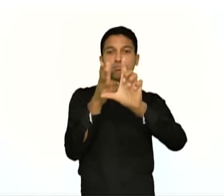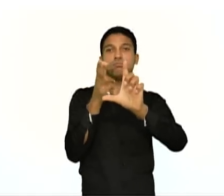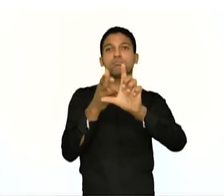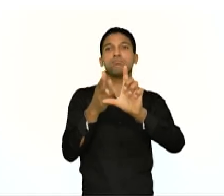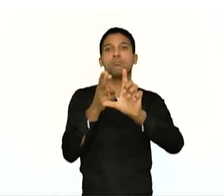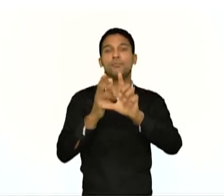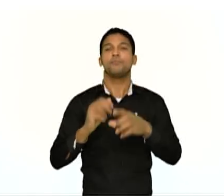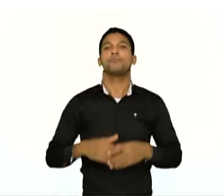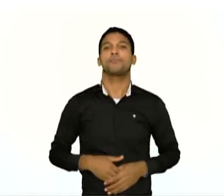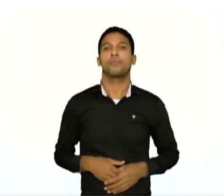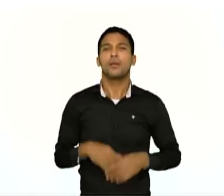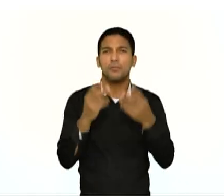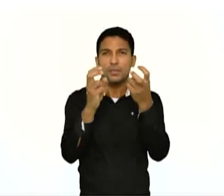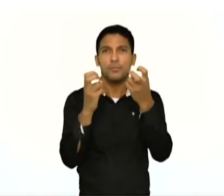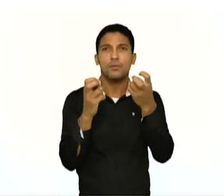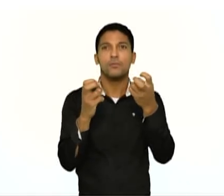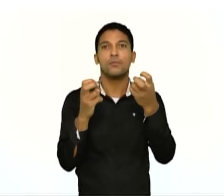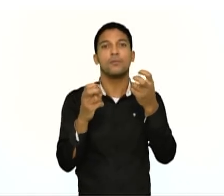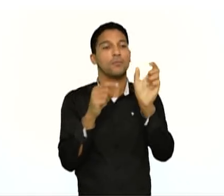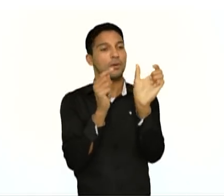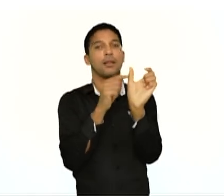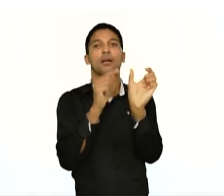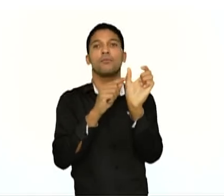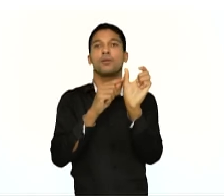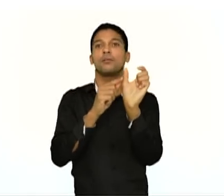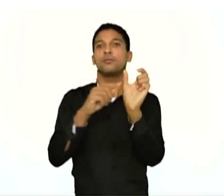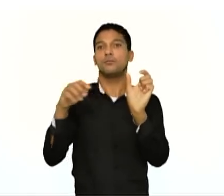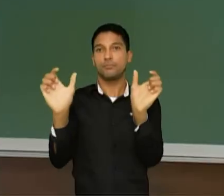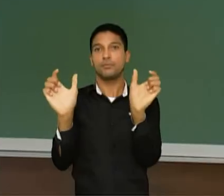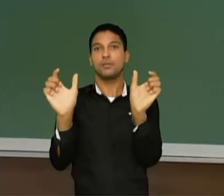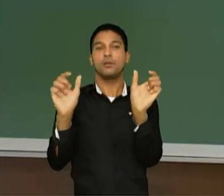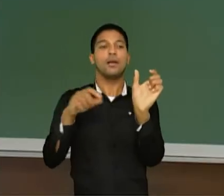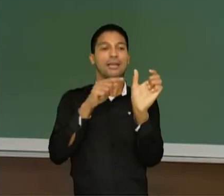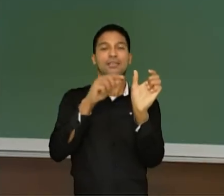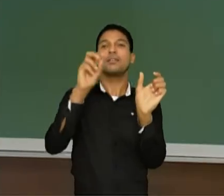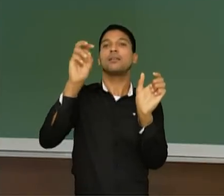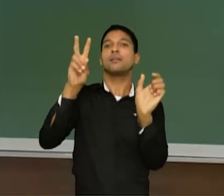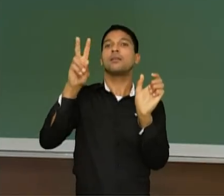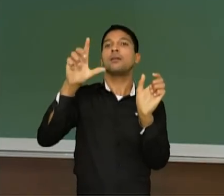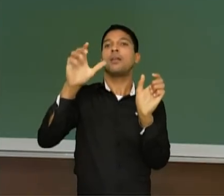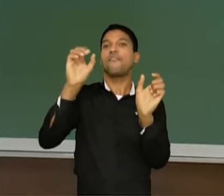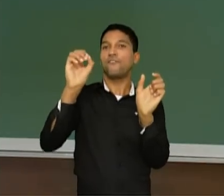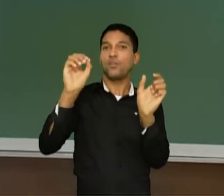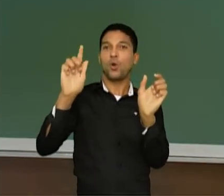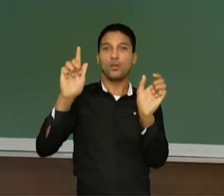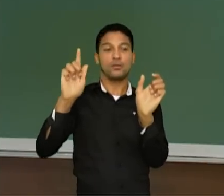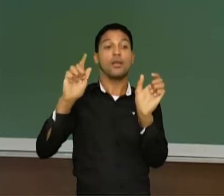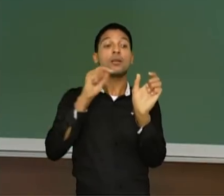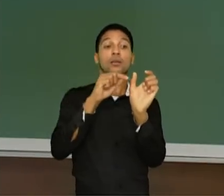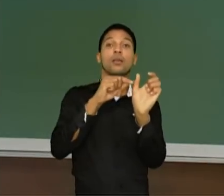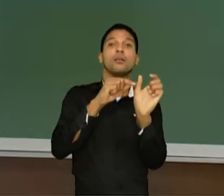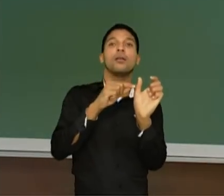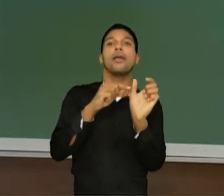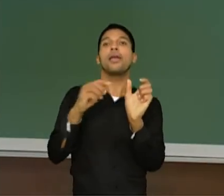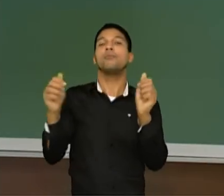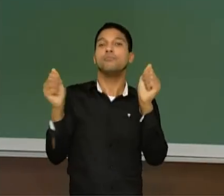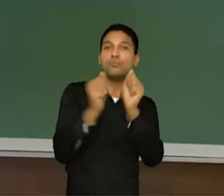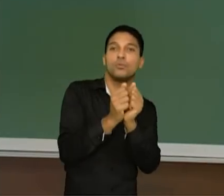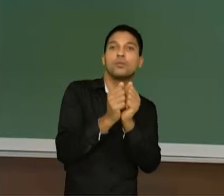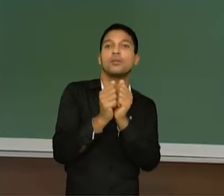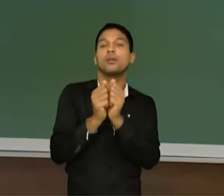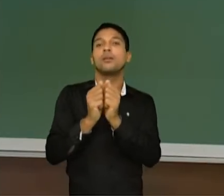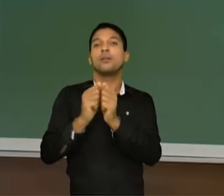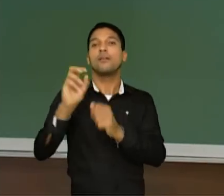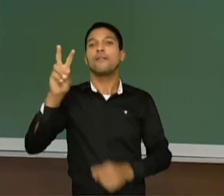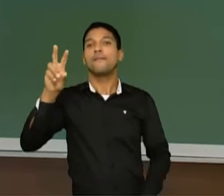a palavra vlog é uma composição, né, de duas outras palavras, vídeo mais blog. Né? Então,